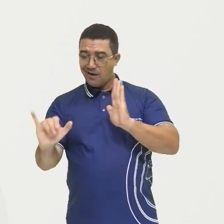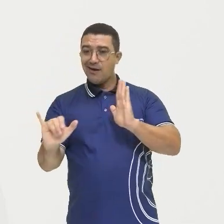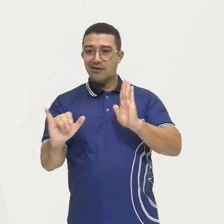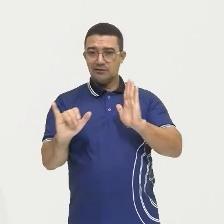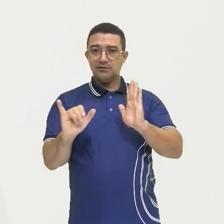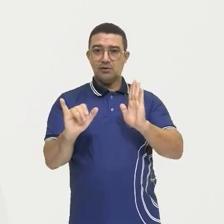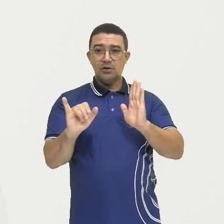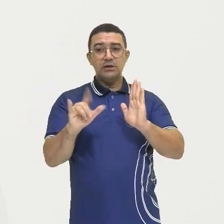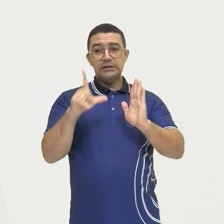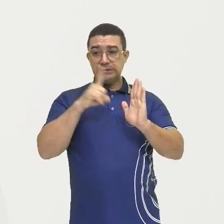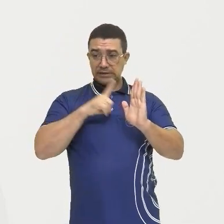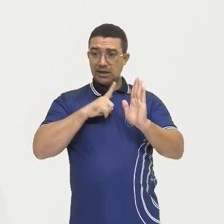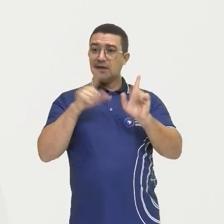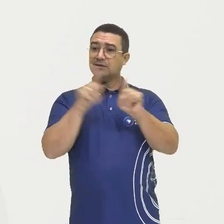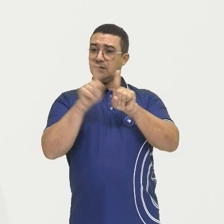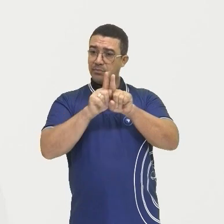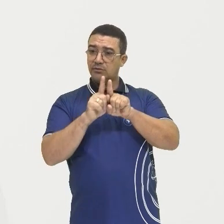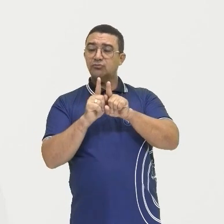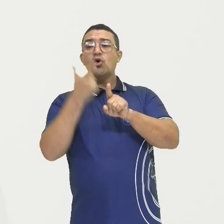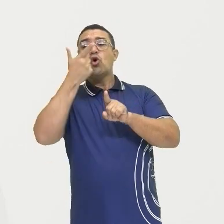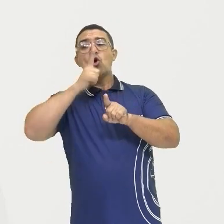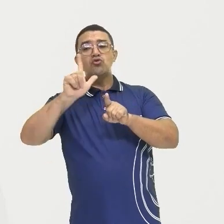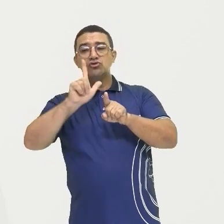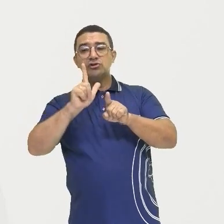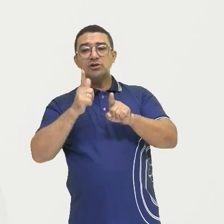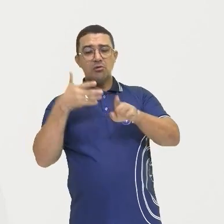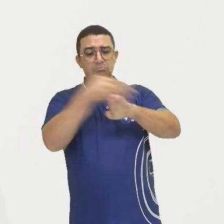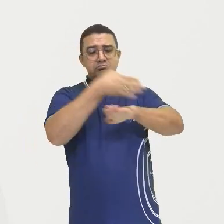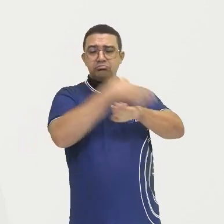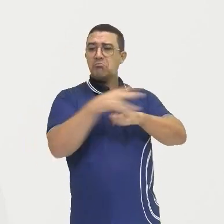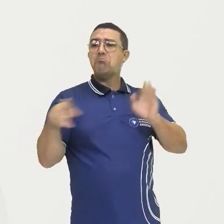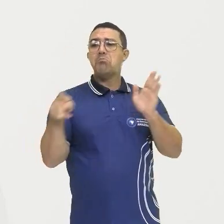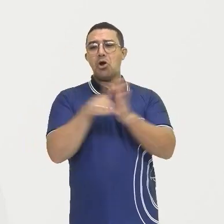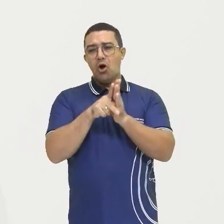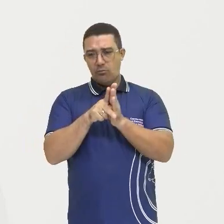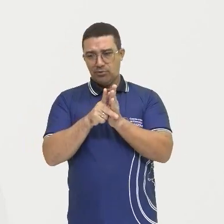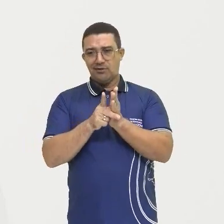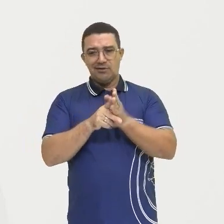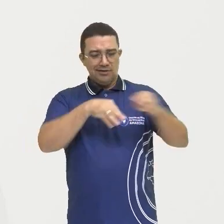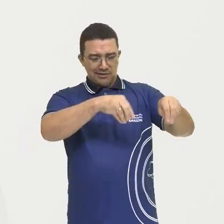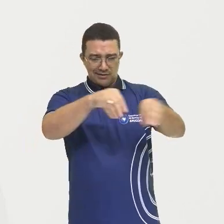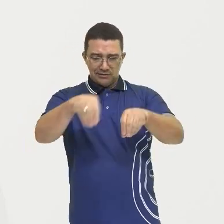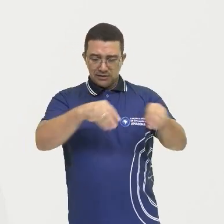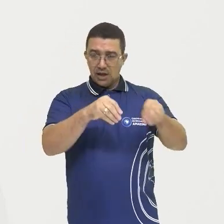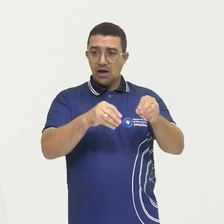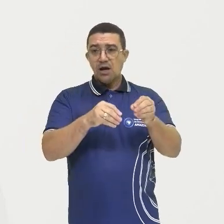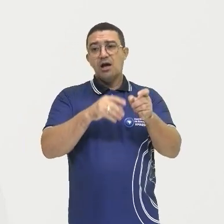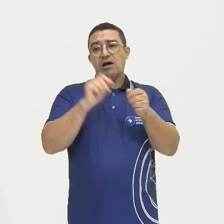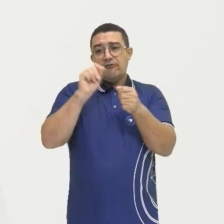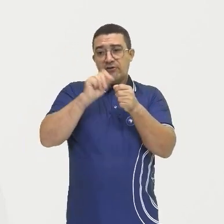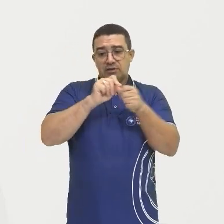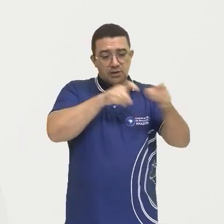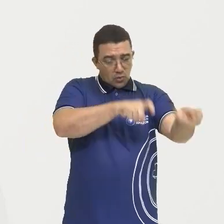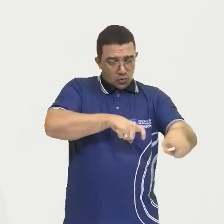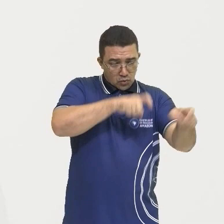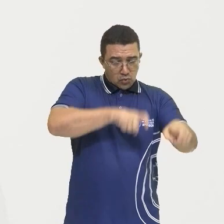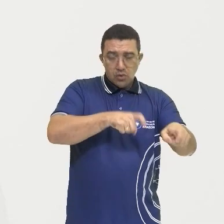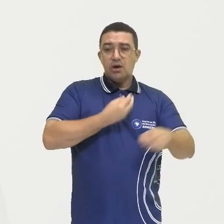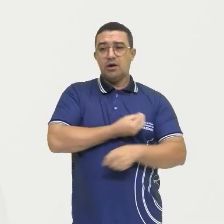que eles tenham acesso à terra para realizar o cultivo e, a partir daí, garantir a sua